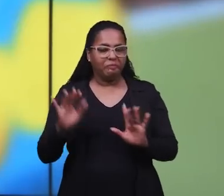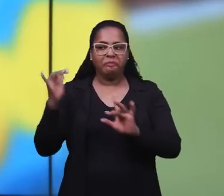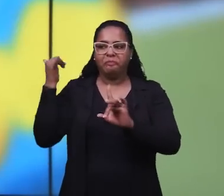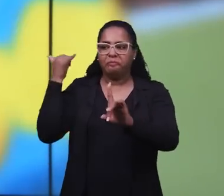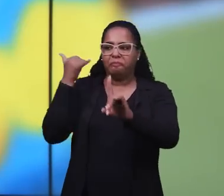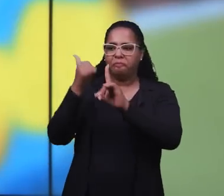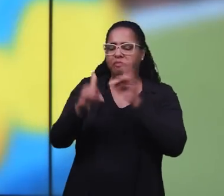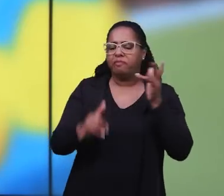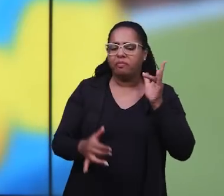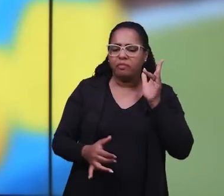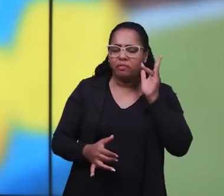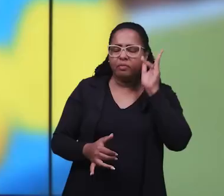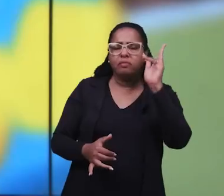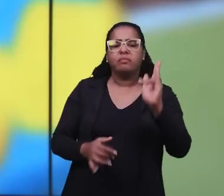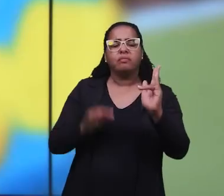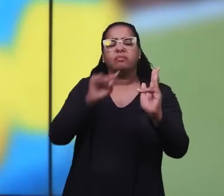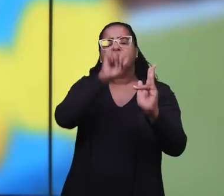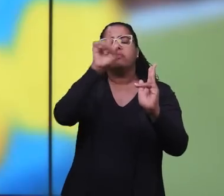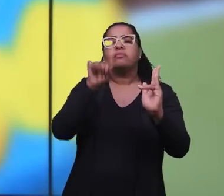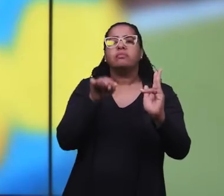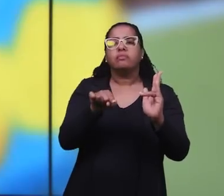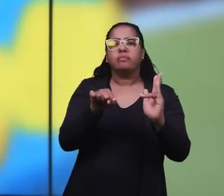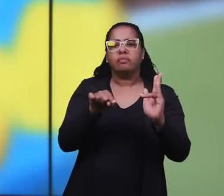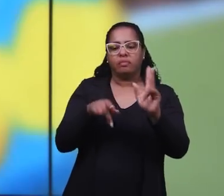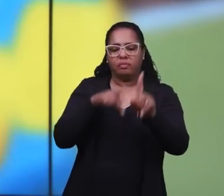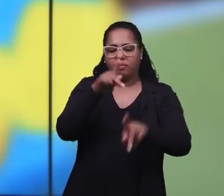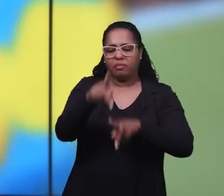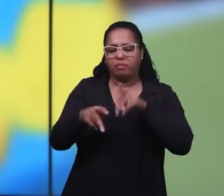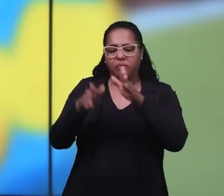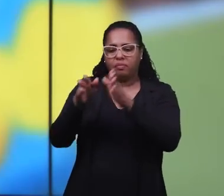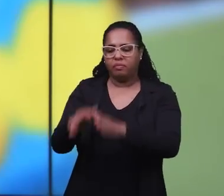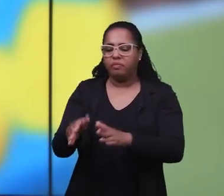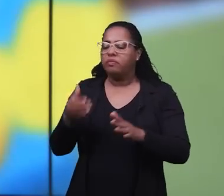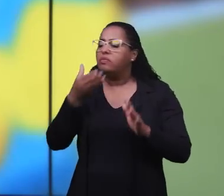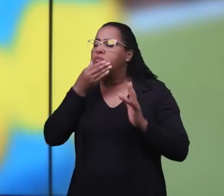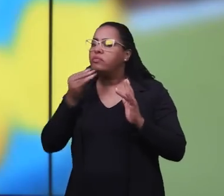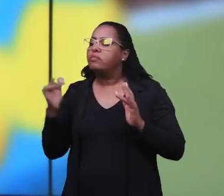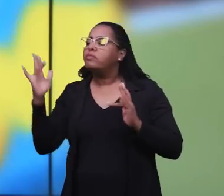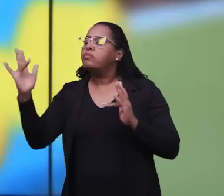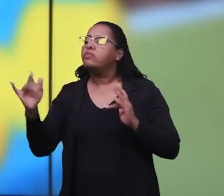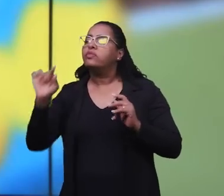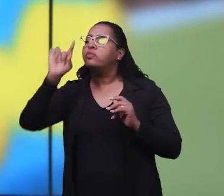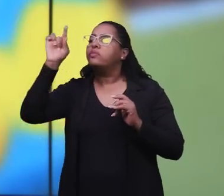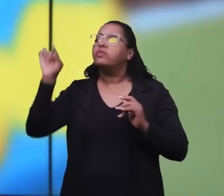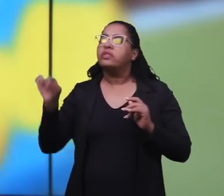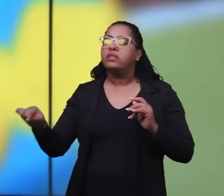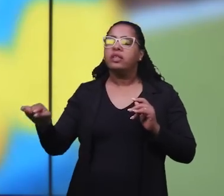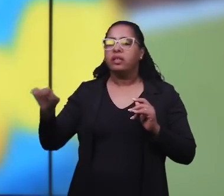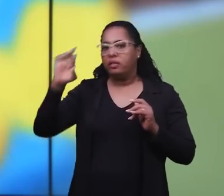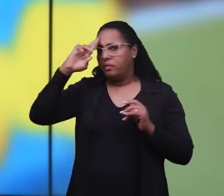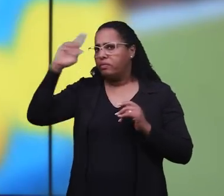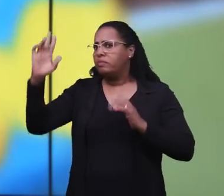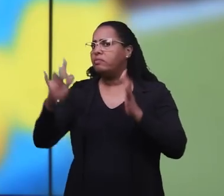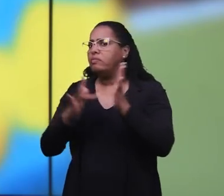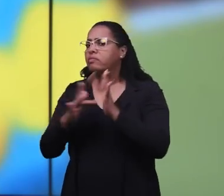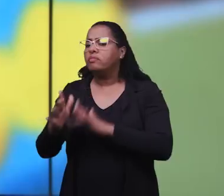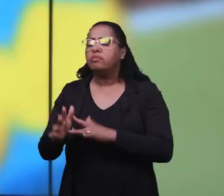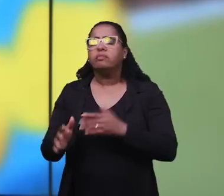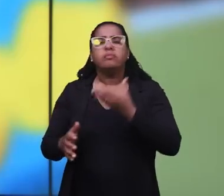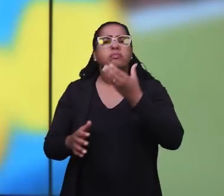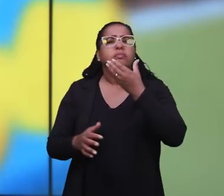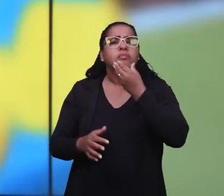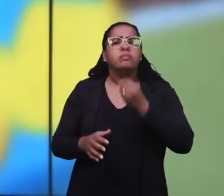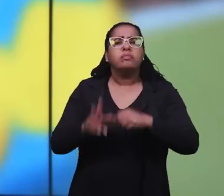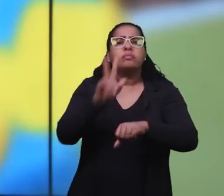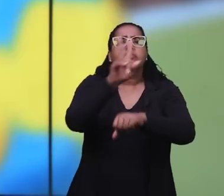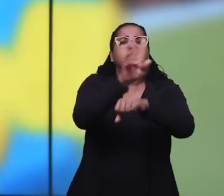Profeticamente, a noiva nos fala da igreja, o noivo nos fala de Jesus. E os guardas?